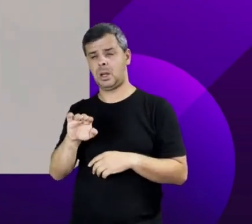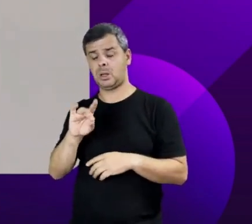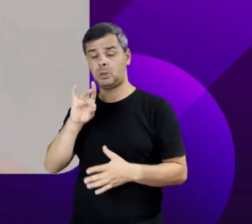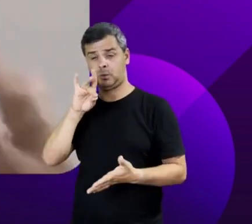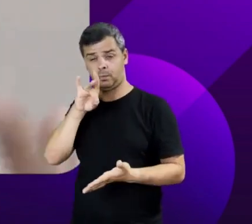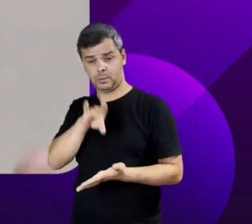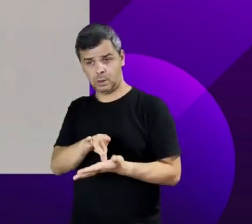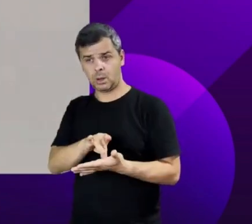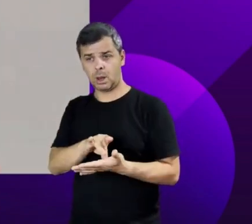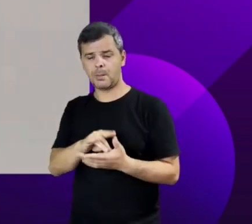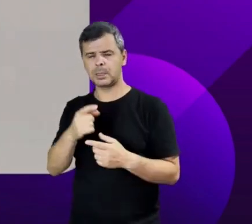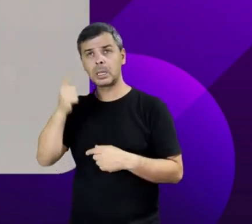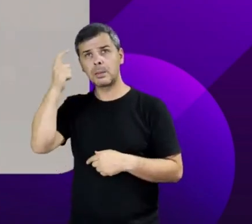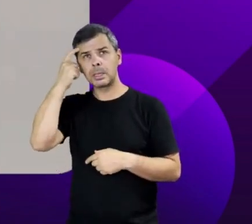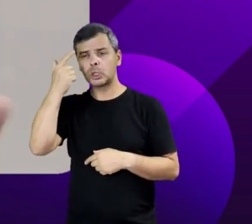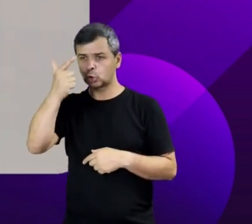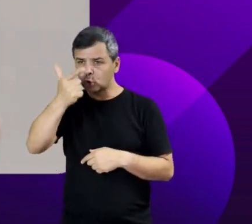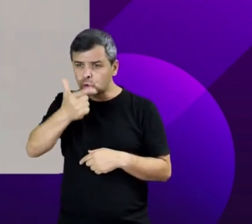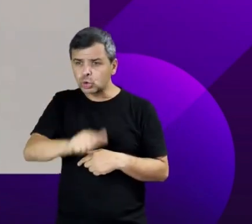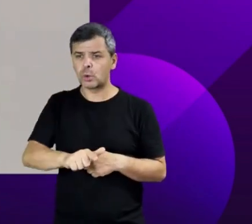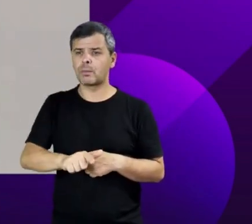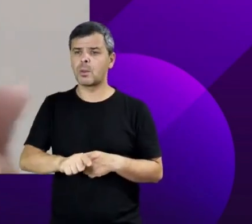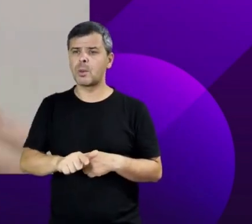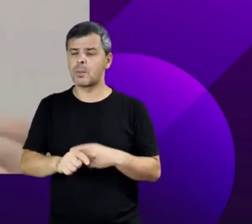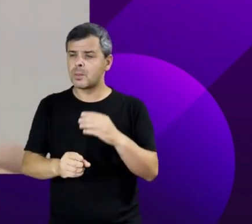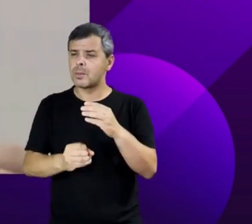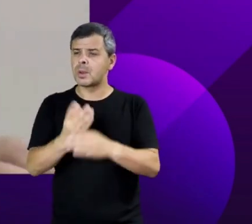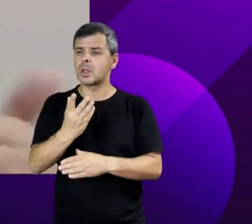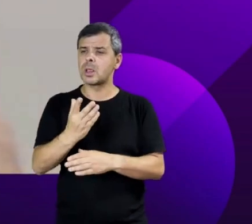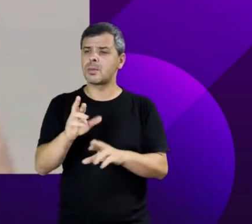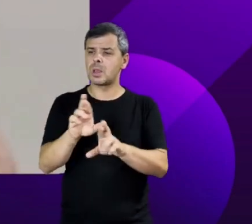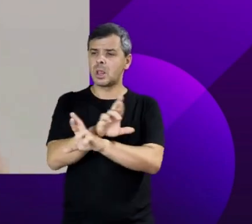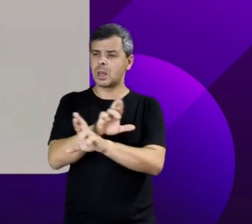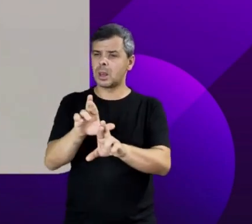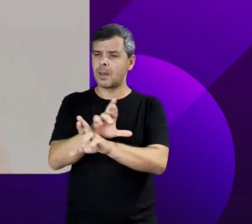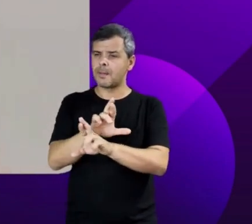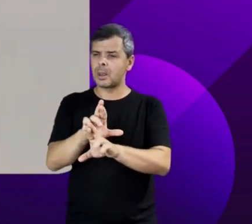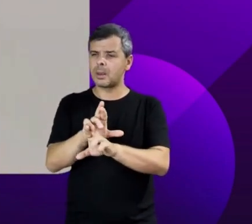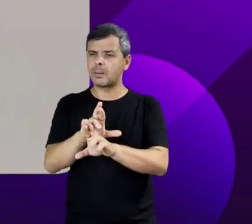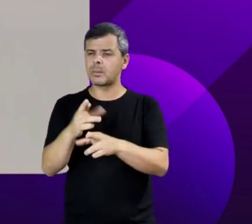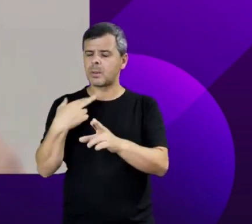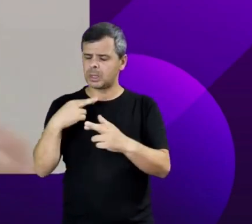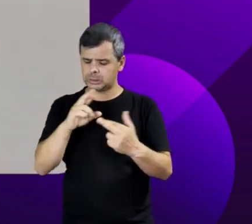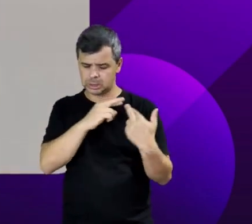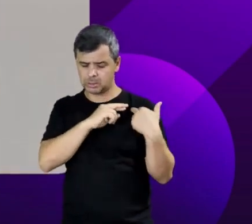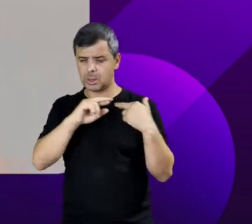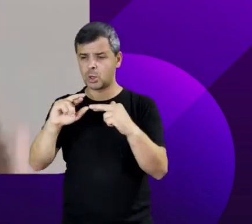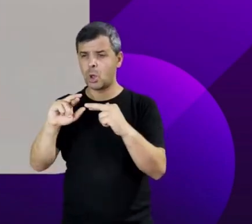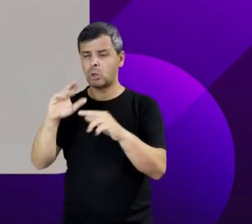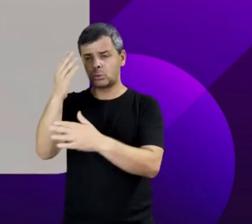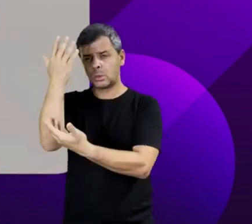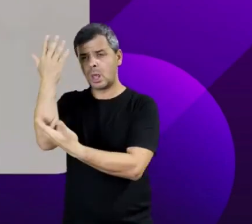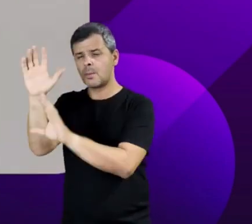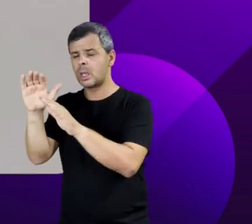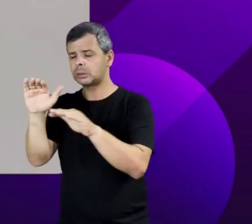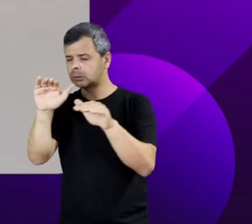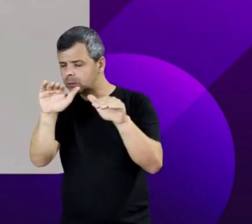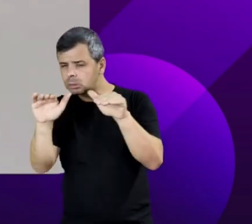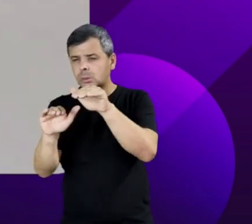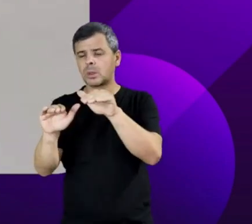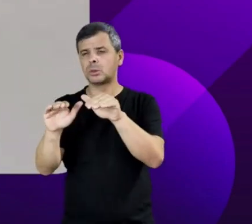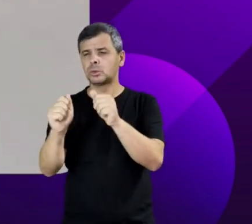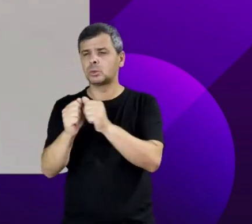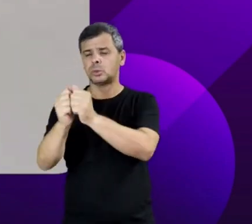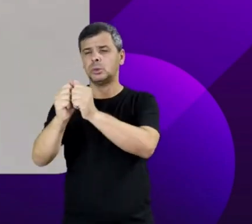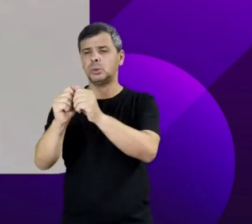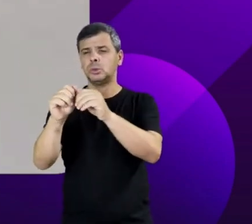ser redimensionado. Nós precisamos estabelecer relações mais respeitosas, mais equilibradas, enfim,